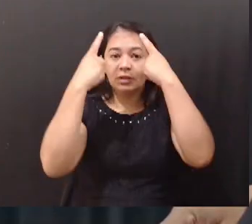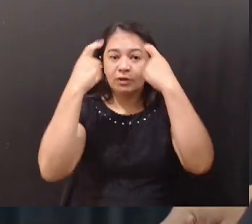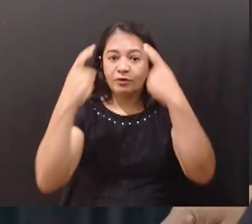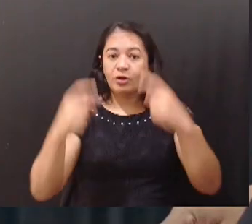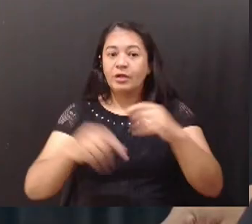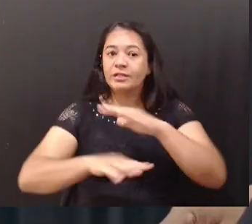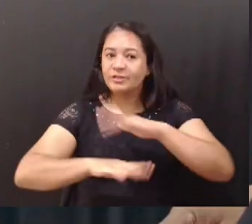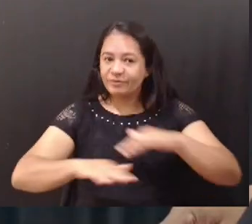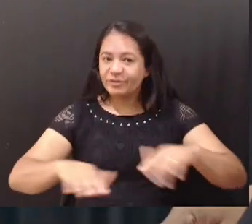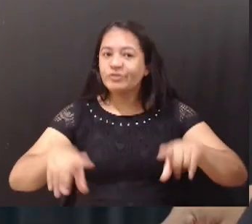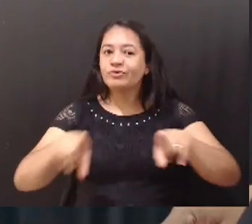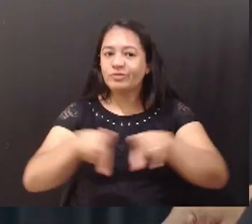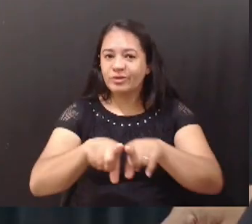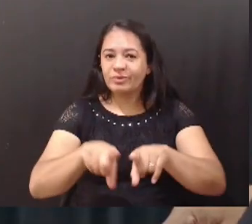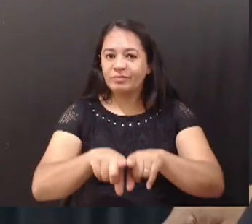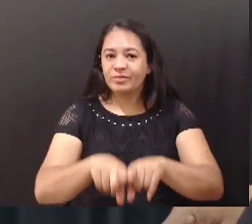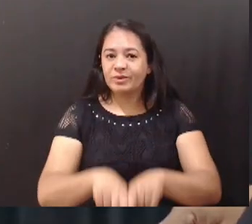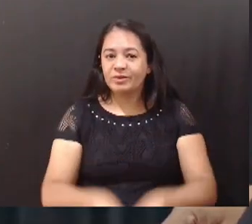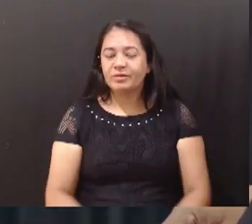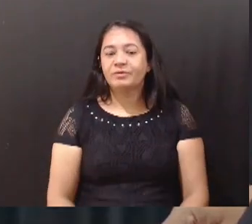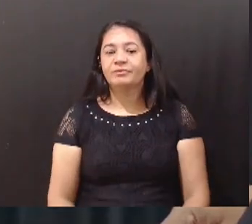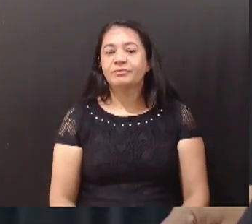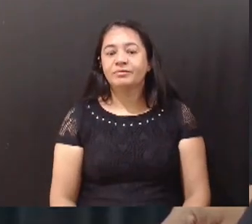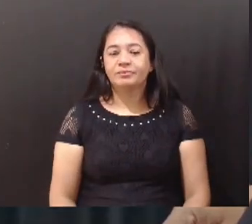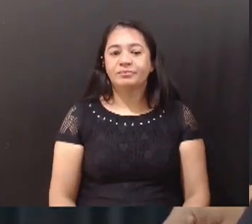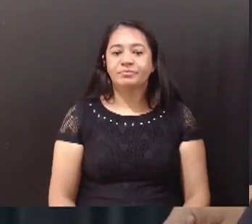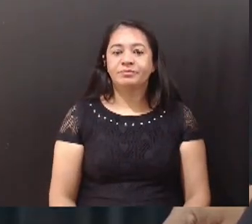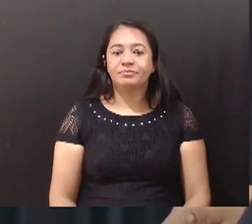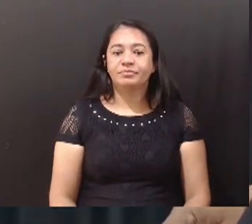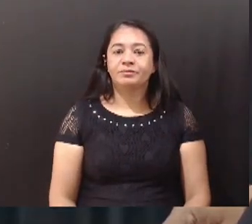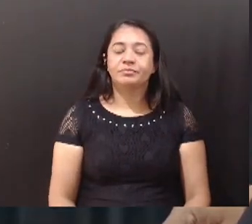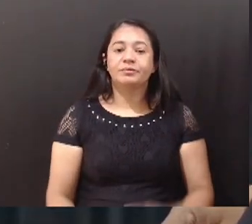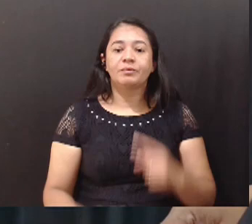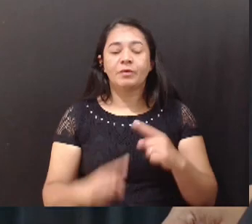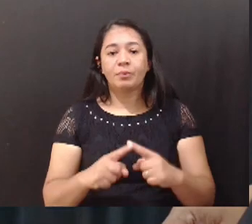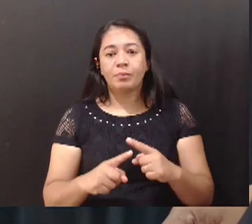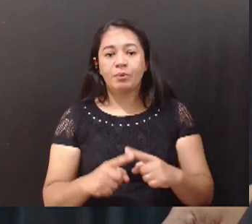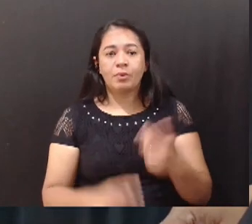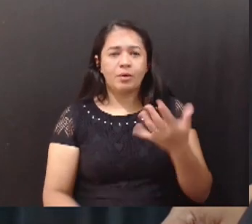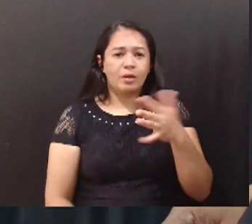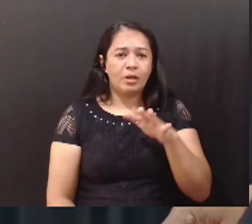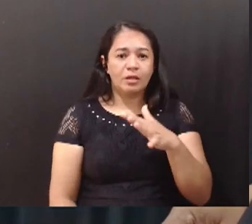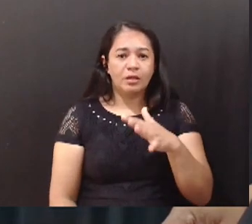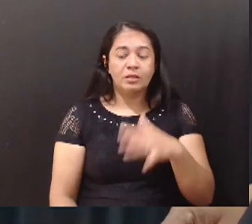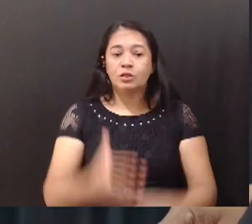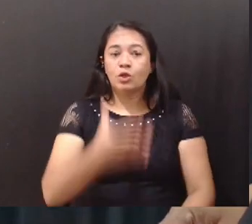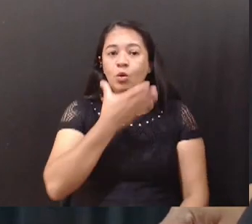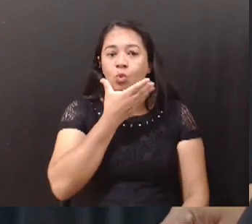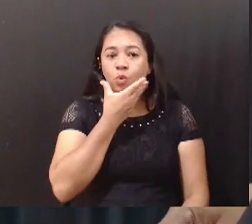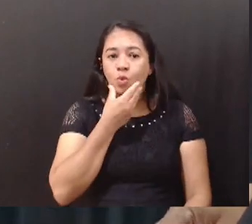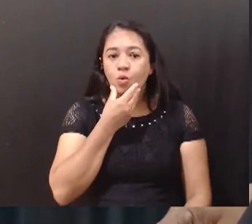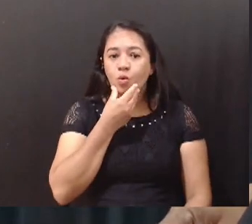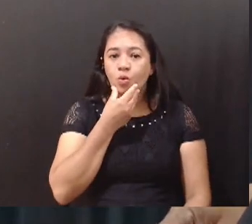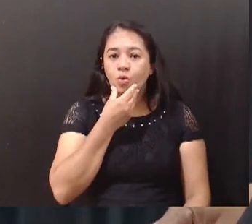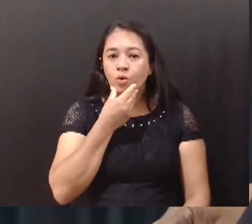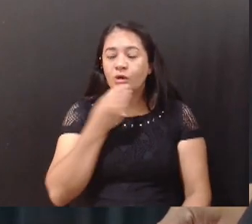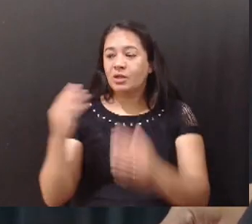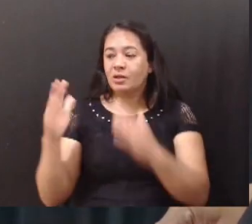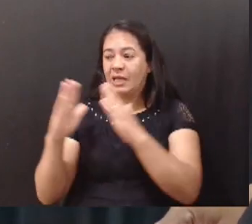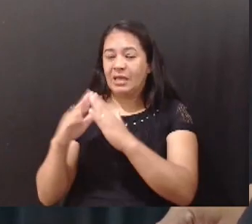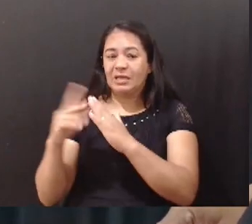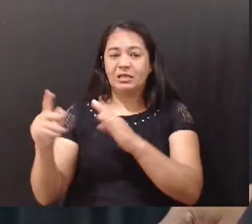violência de gênero, a gente tem que falar de violência infantil. Porque muitas vezes esses homens vieram de lares